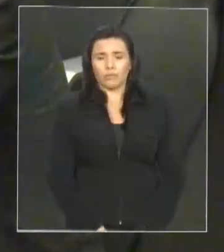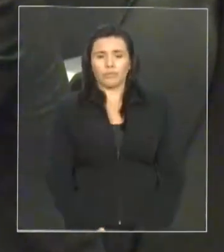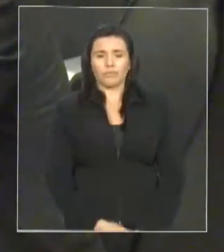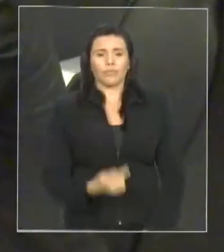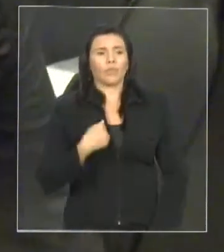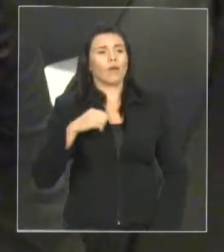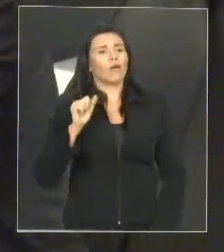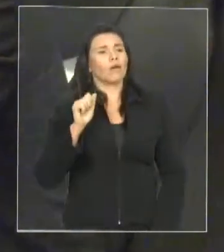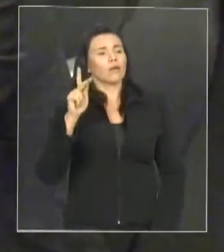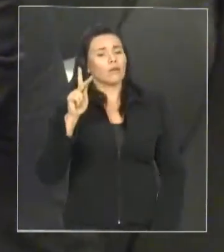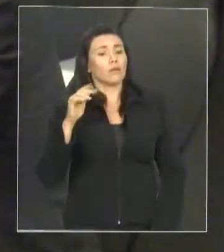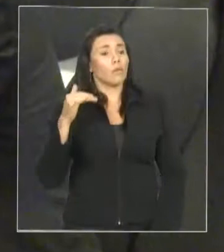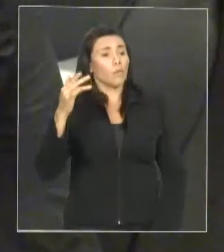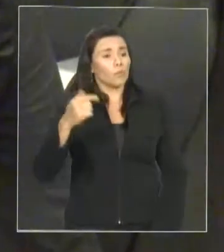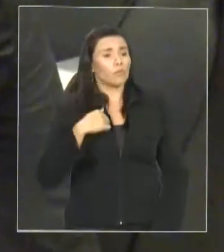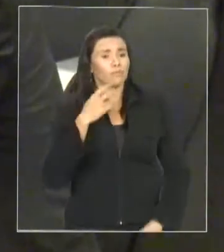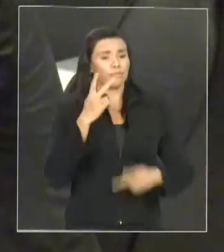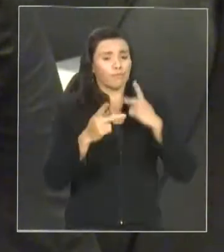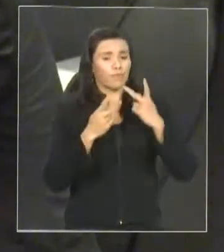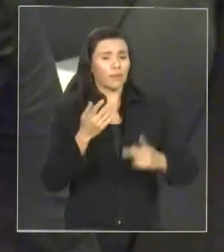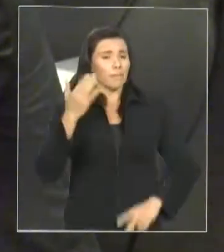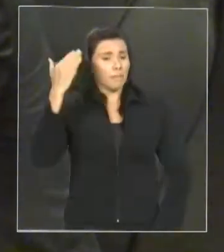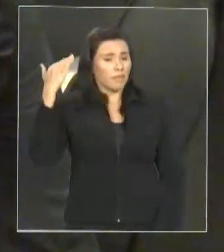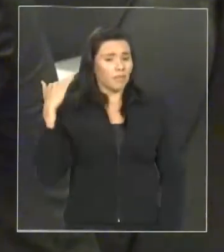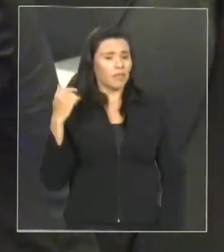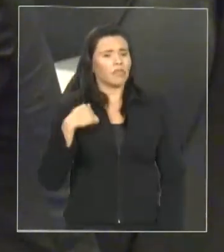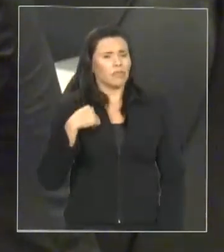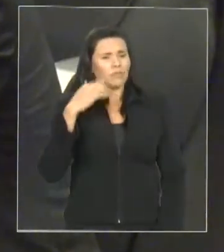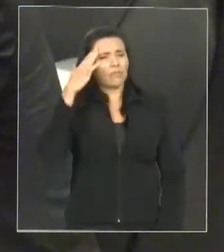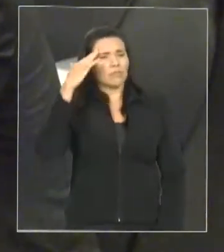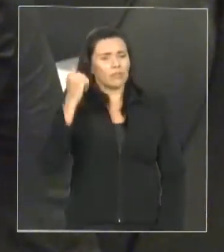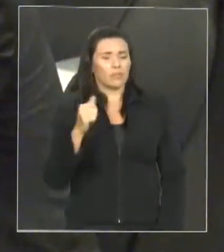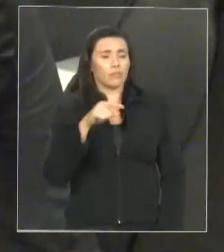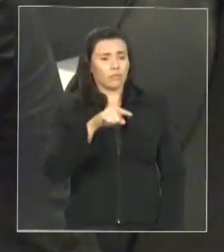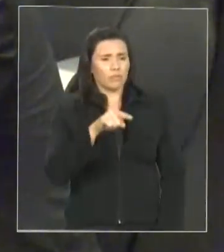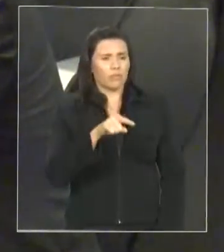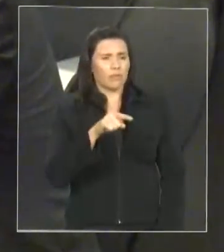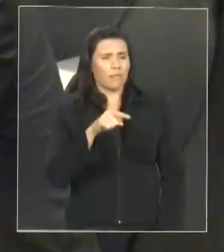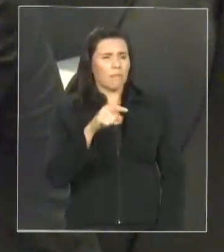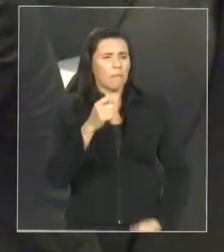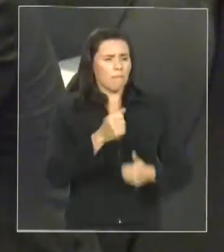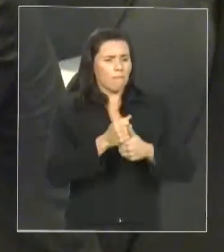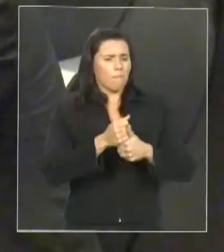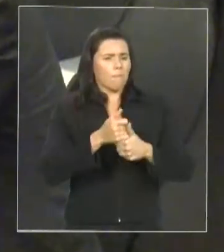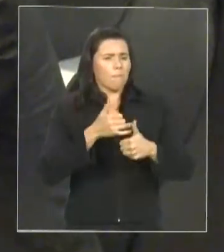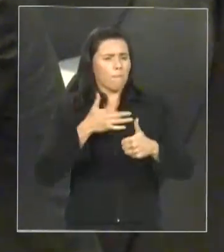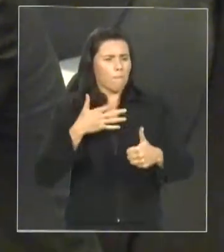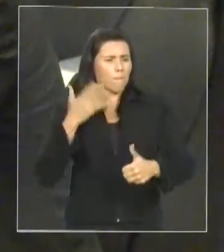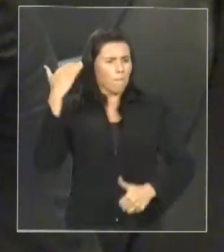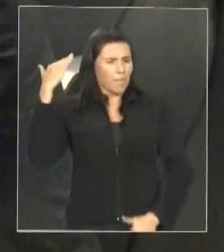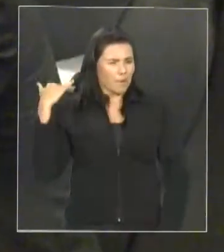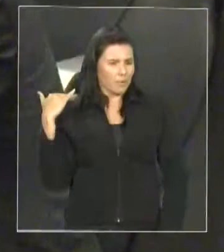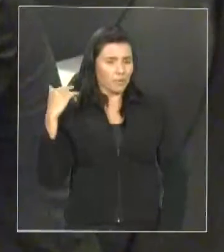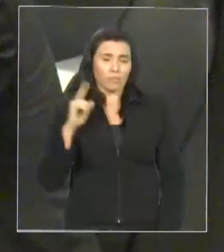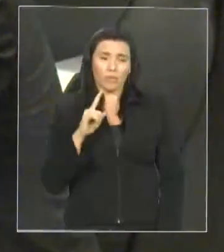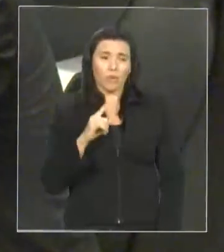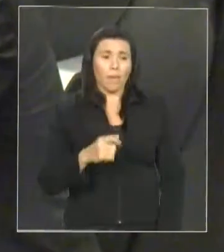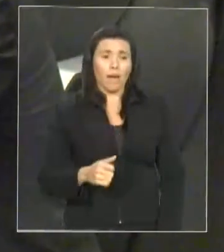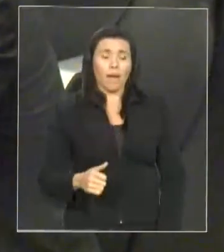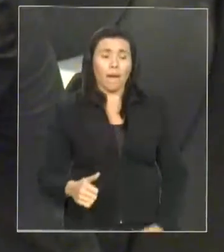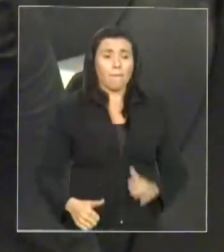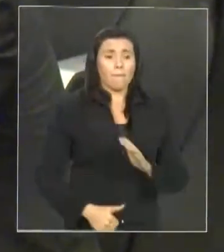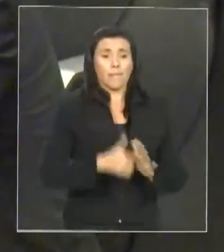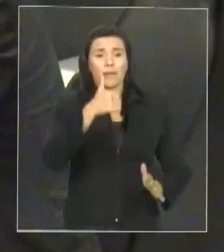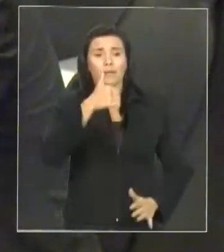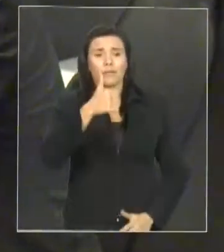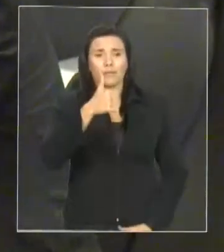passado, óbvio que Vossa Excelência não está incluído. Vossa Excelência está no primeiro mandato